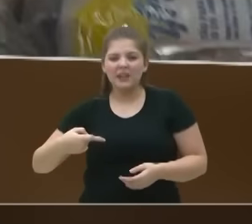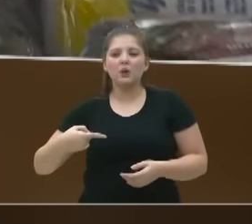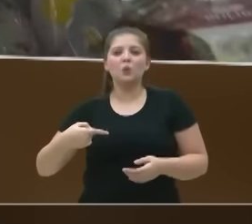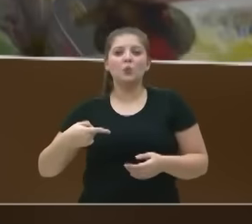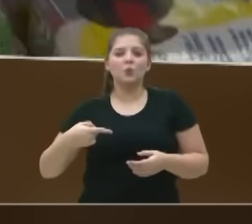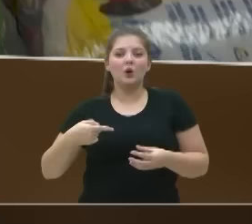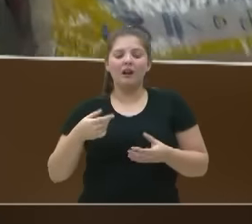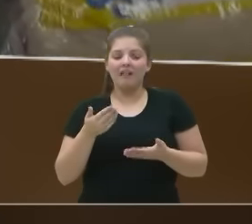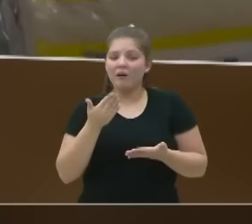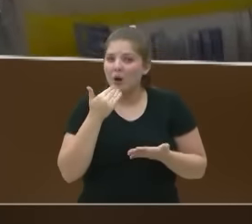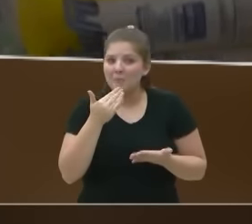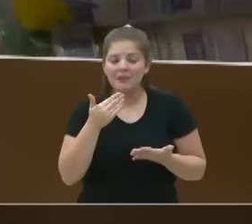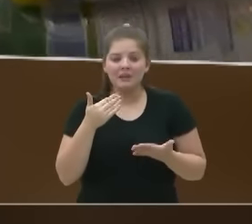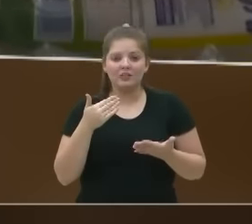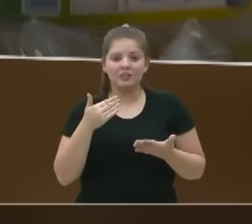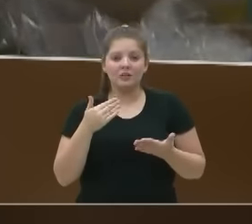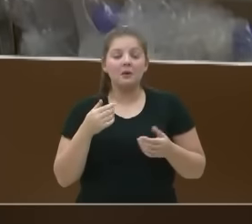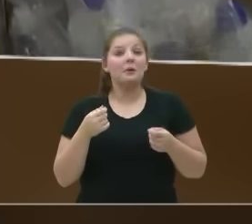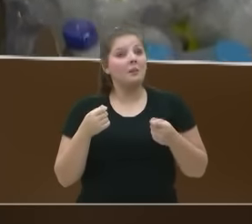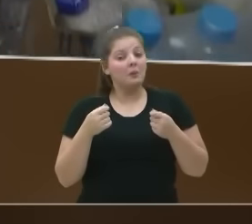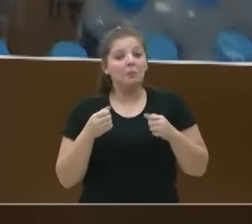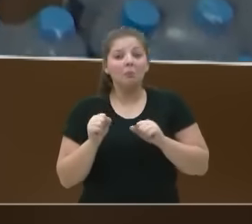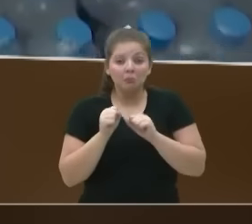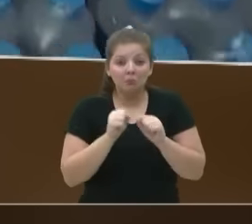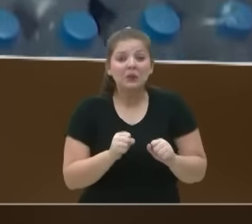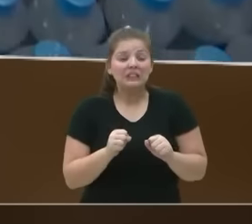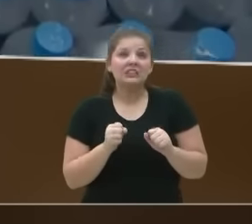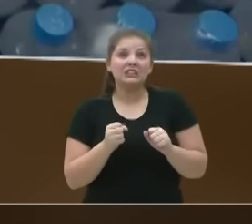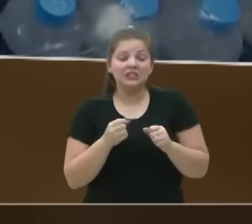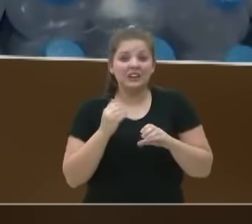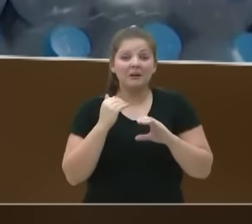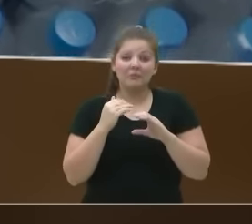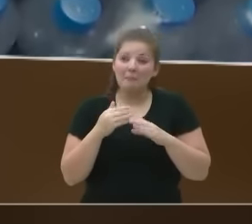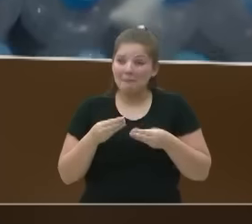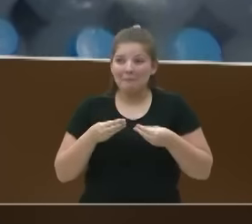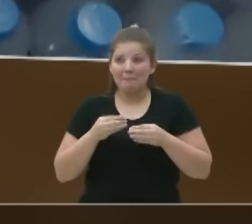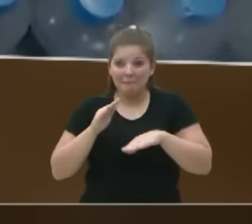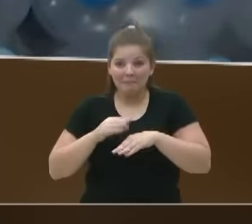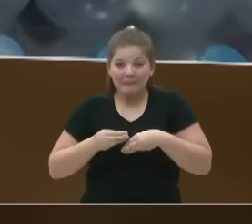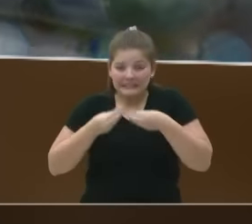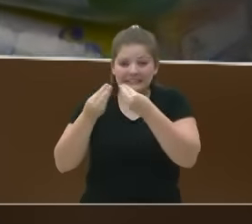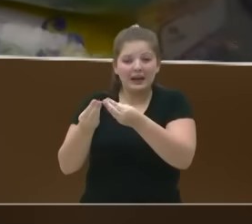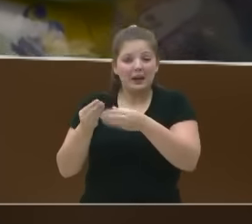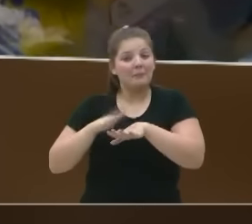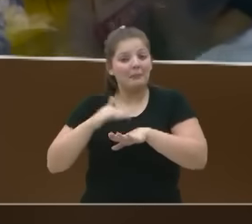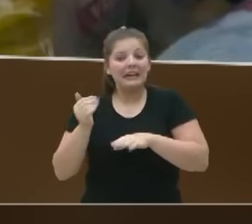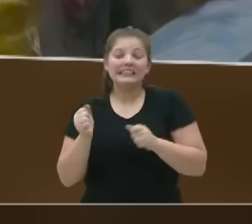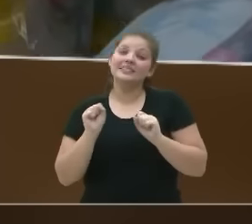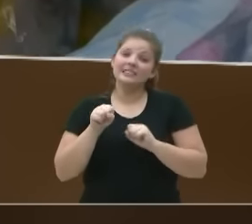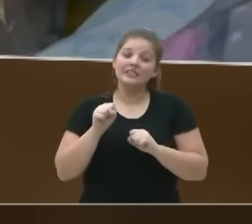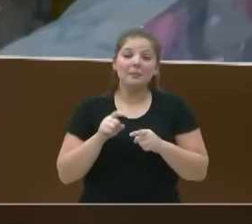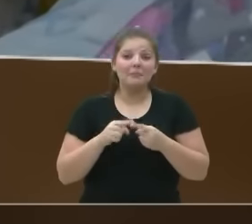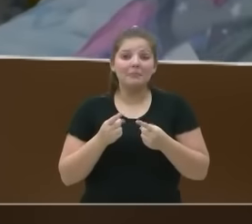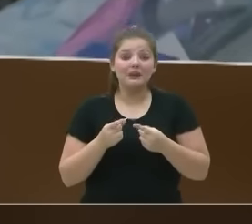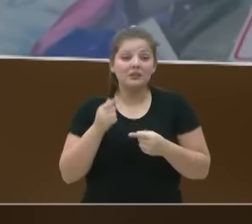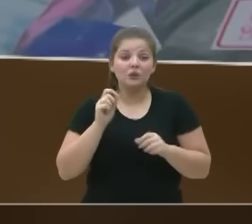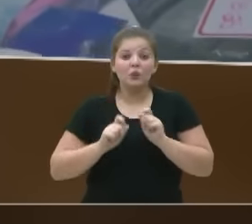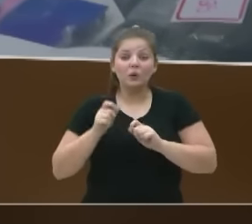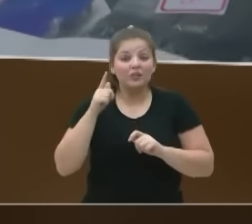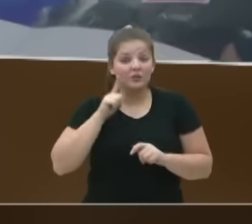evangelizar, tudo bem, podia mandar mais. Mandamos o que foi possível. 8 toneladas de alimentos